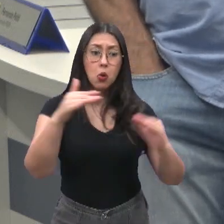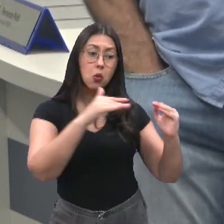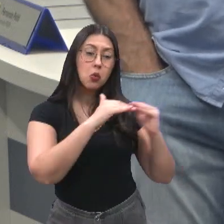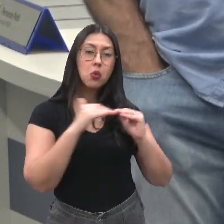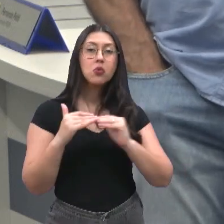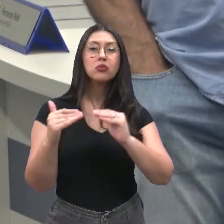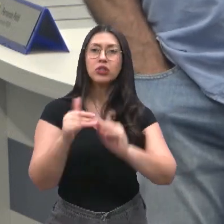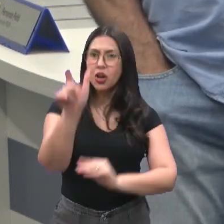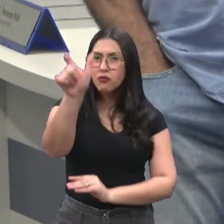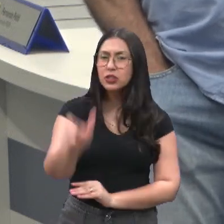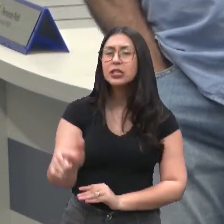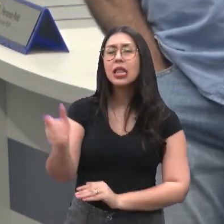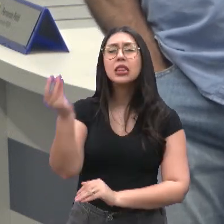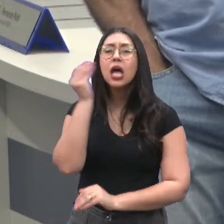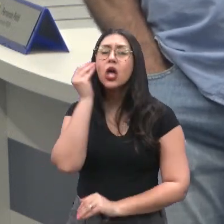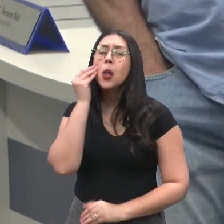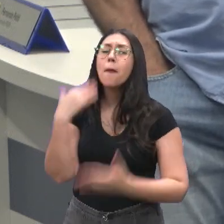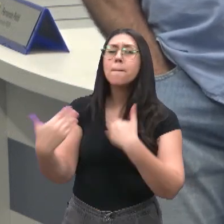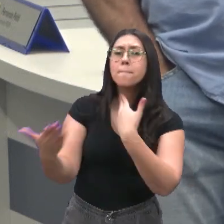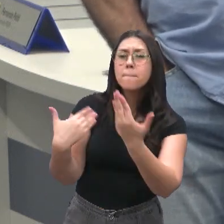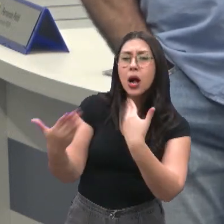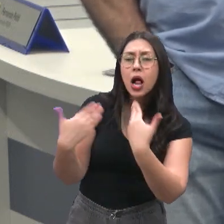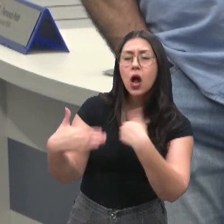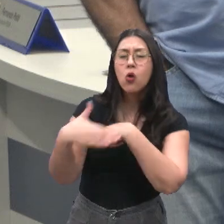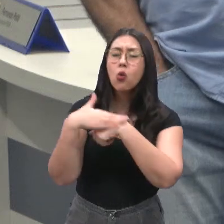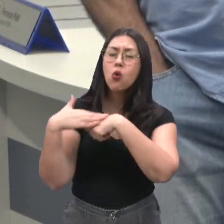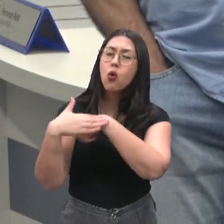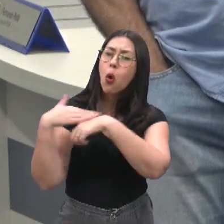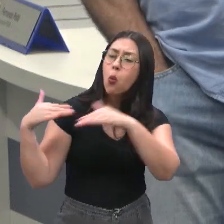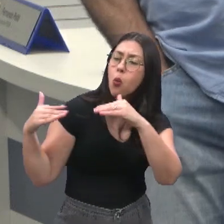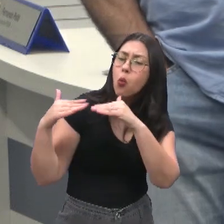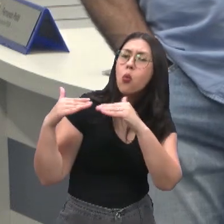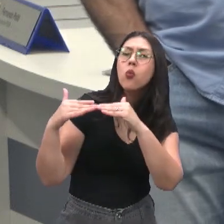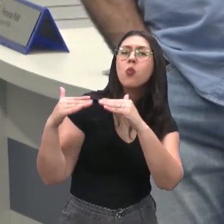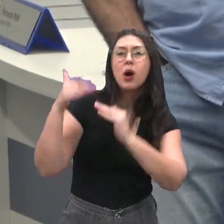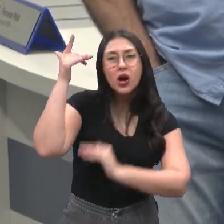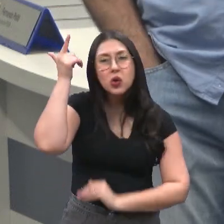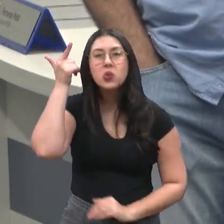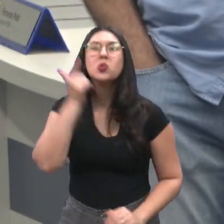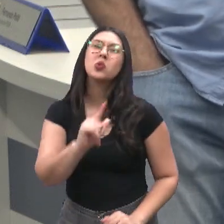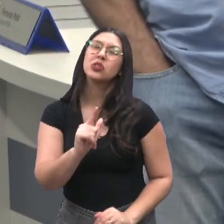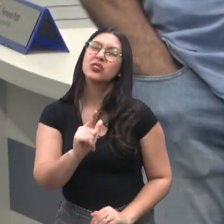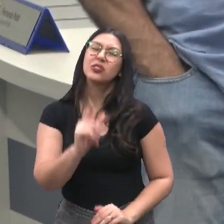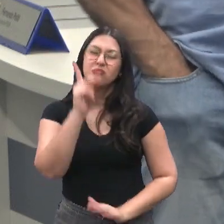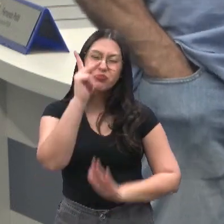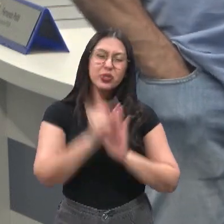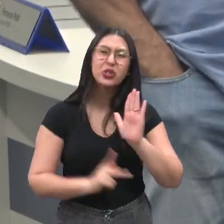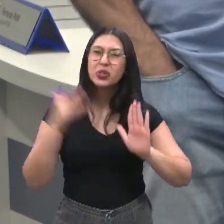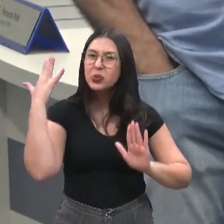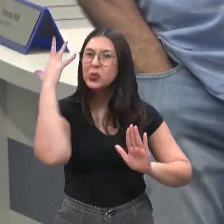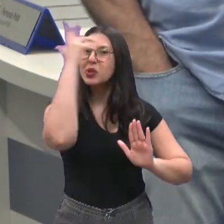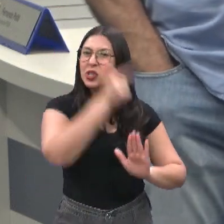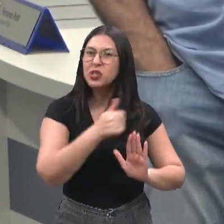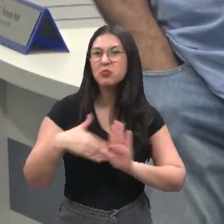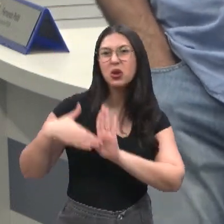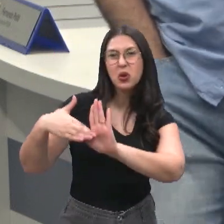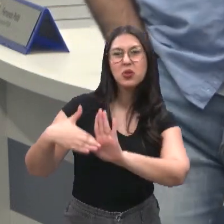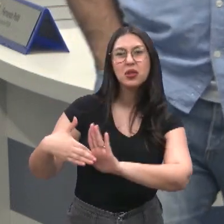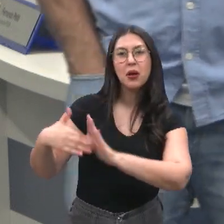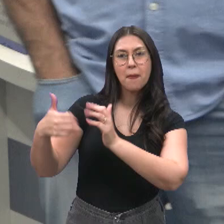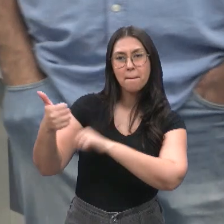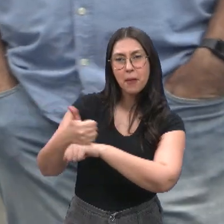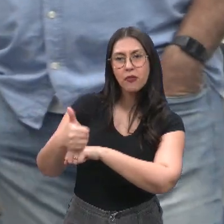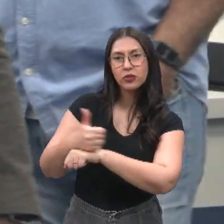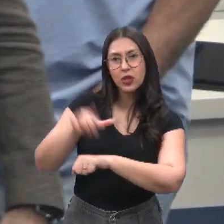Excelência buscou o consenso, Vossa Excelência buscou o diálogo junto com o Executivo e conseguiu essa linda demanda para aqueles que trabalham com transporte escolar. Deus